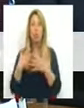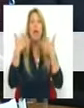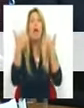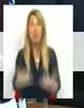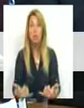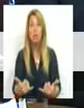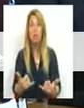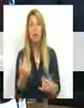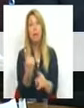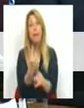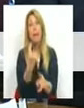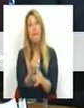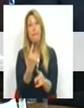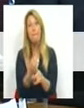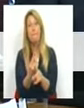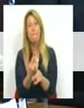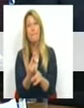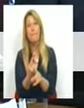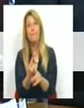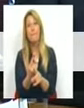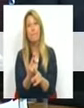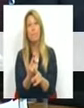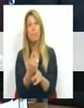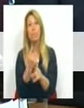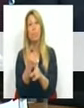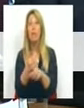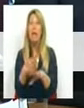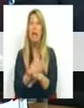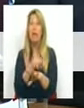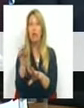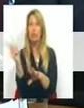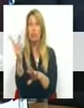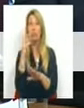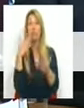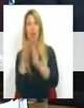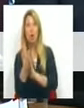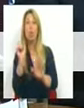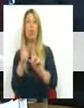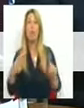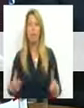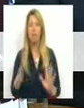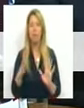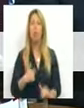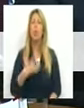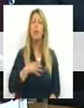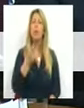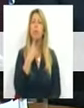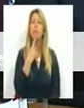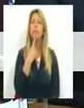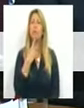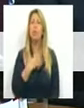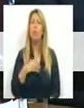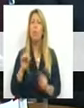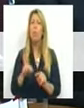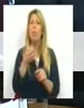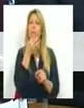que anterior à entrada, à vossa entrada no Banif. O que eu queria perceber era, e gostava que aqui também nos faça um bocadinho sobre